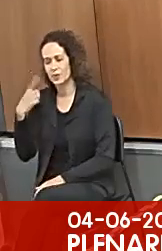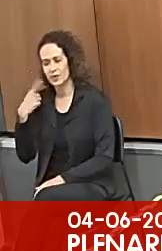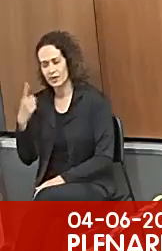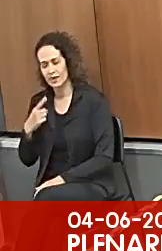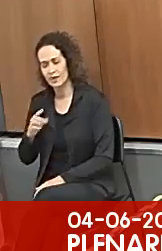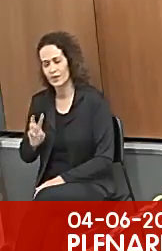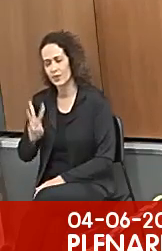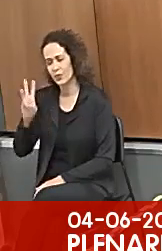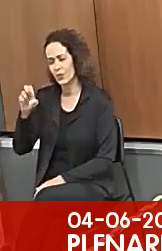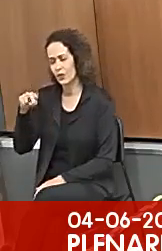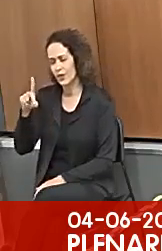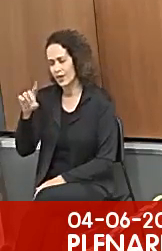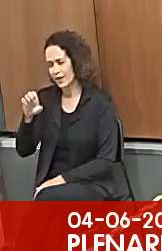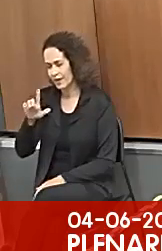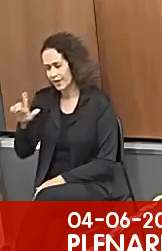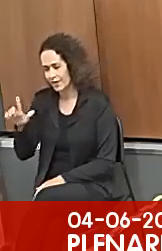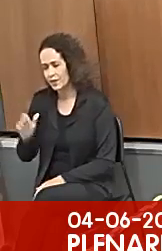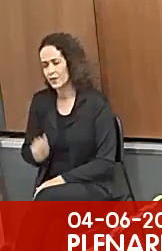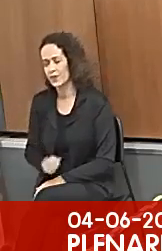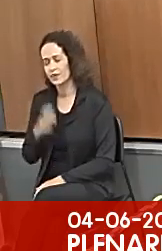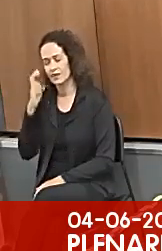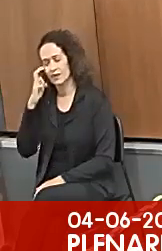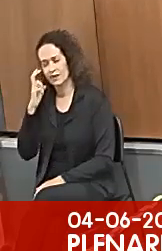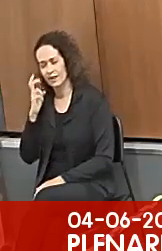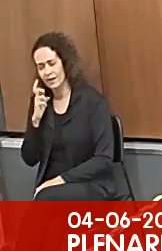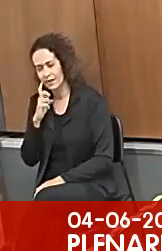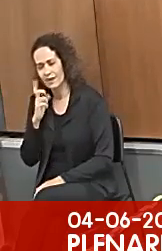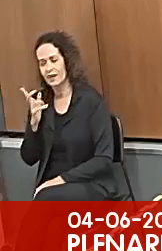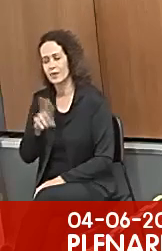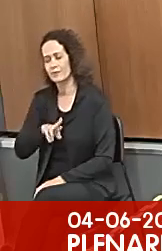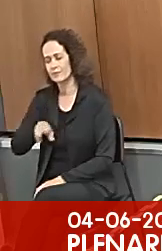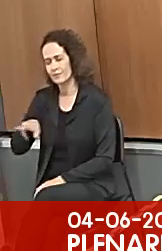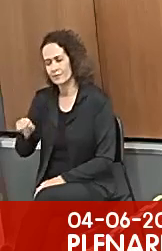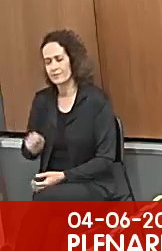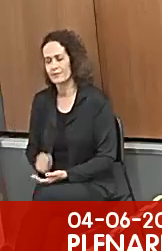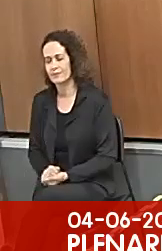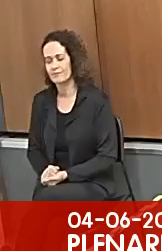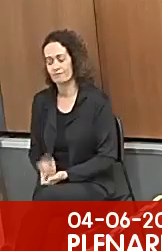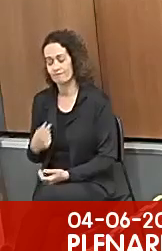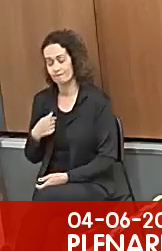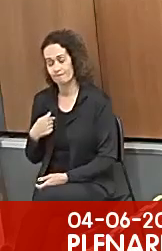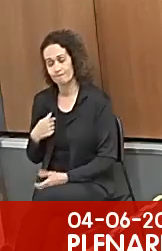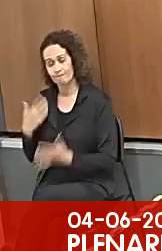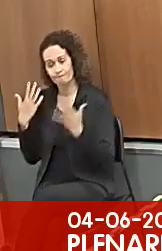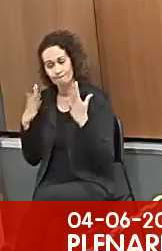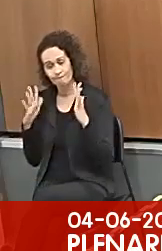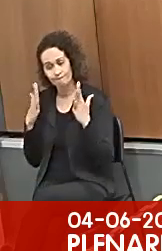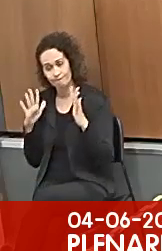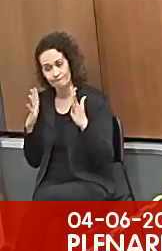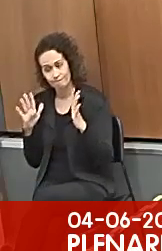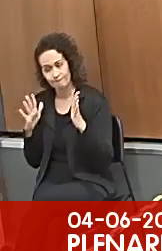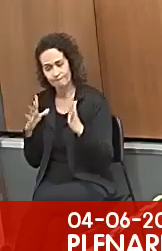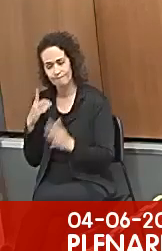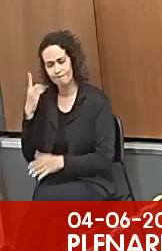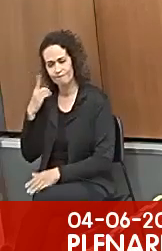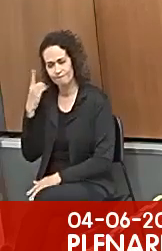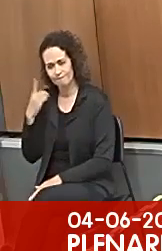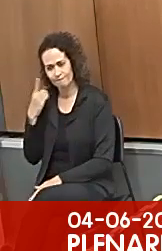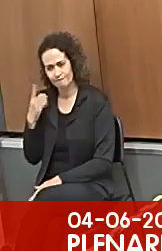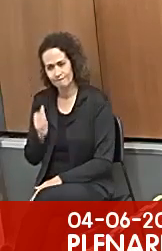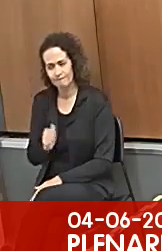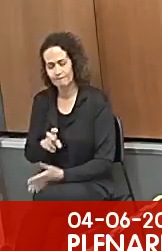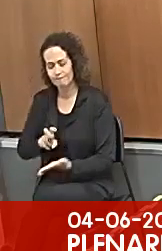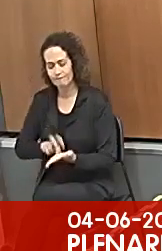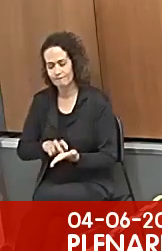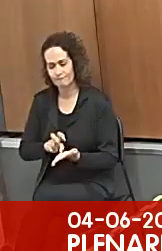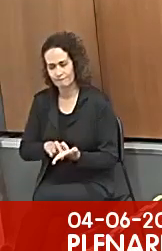Bechi, o deputado Zé Guilherme, a quem eu parabenizo, deputados, pela audiência dessa